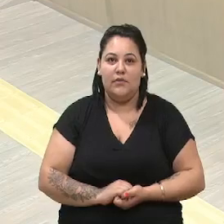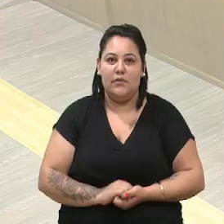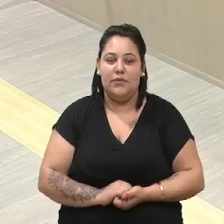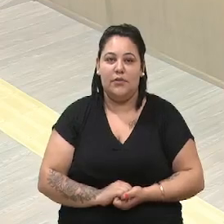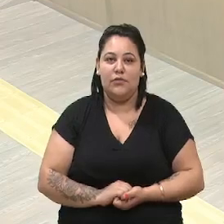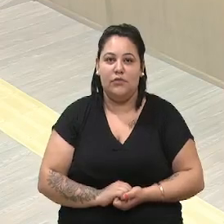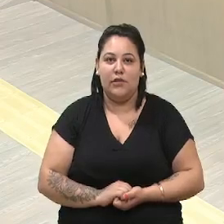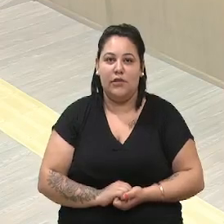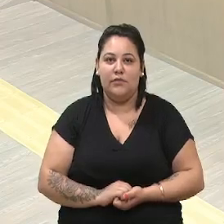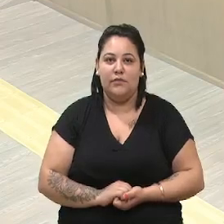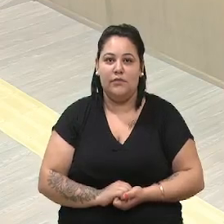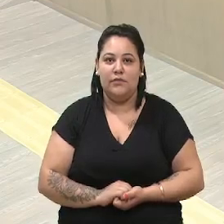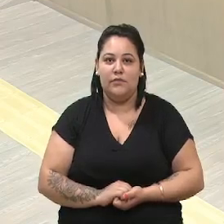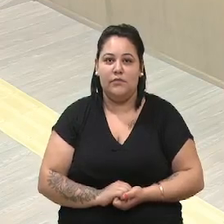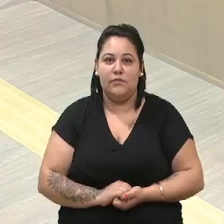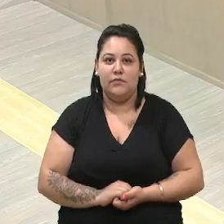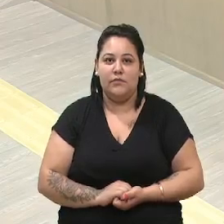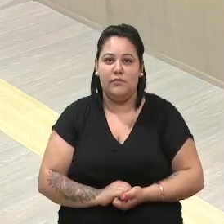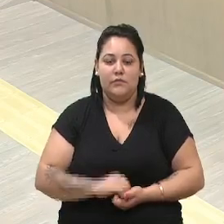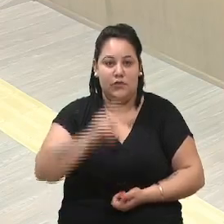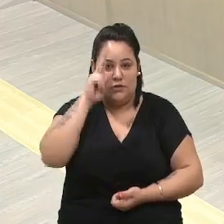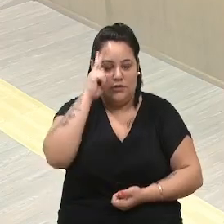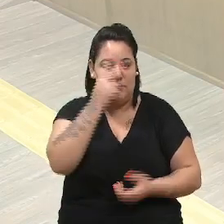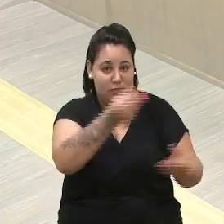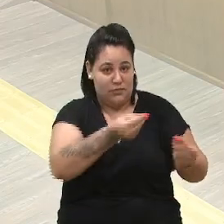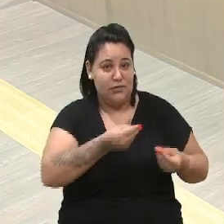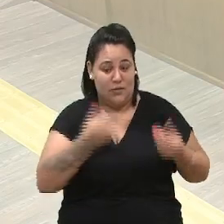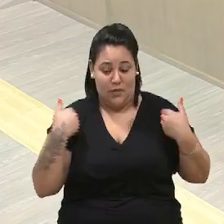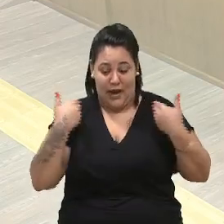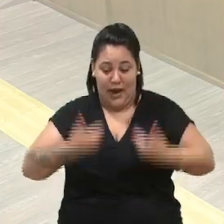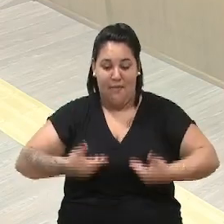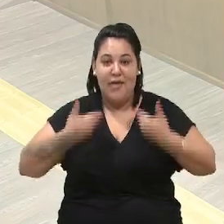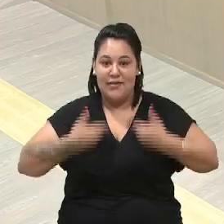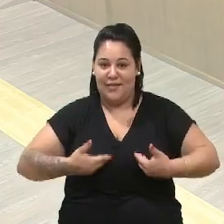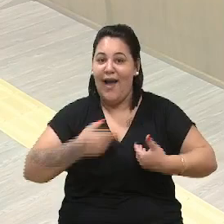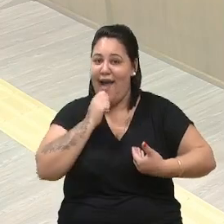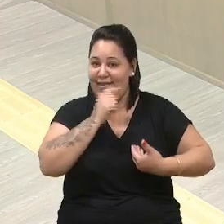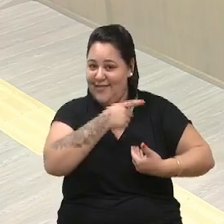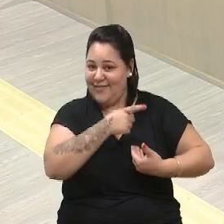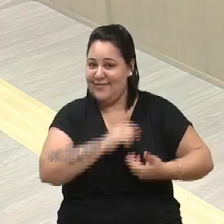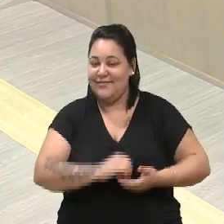meio ambiente. O Velocino me deve uma camisa ainda e não... Desculpe, já está.